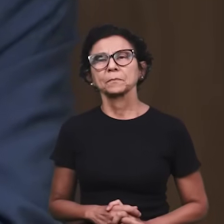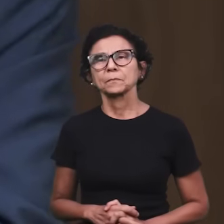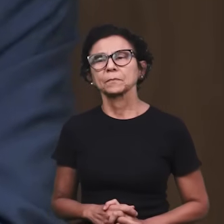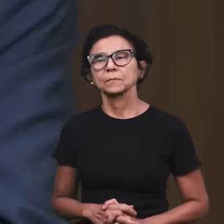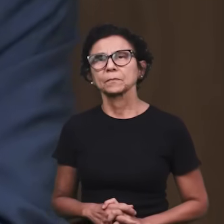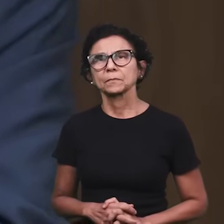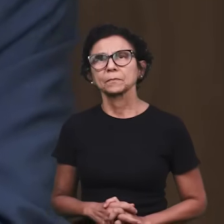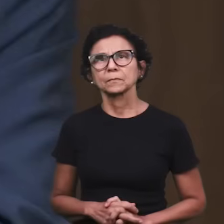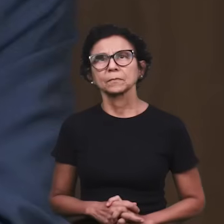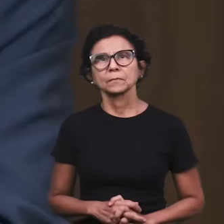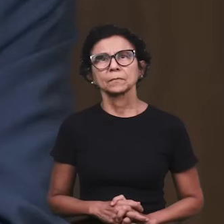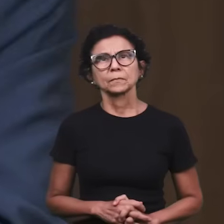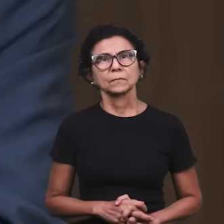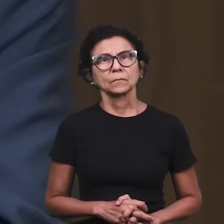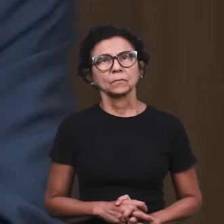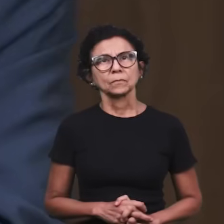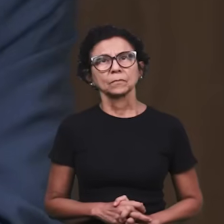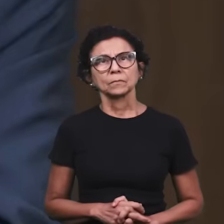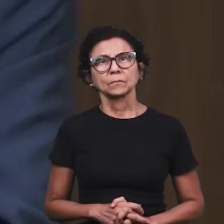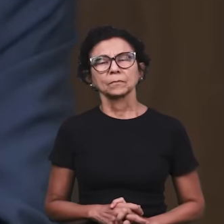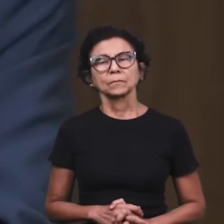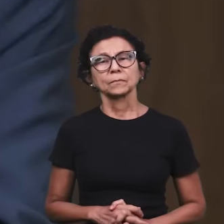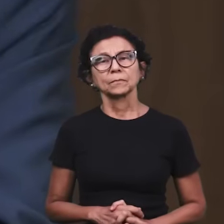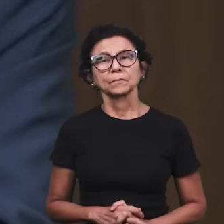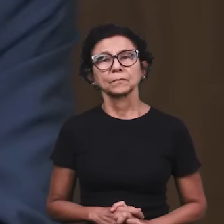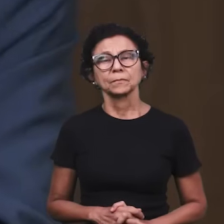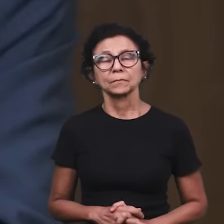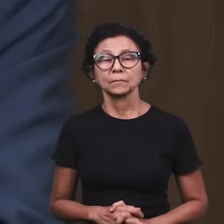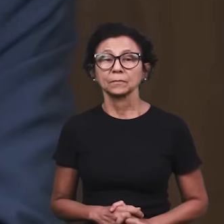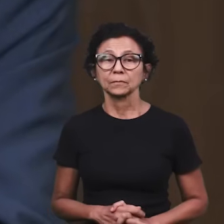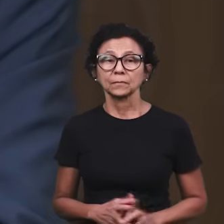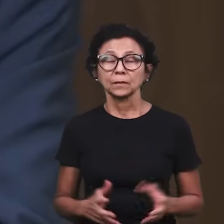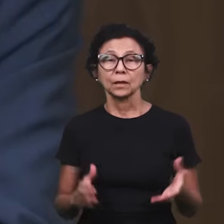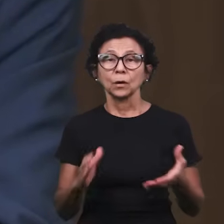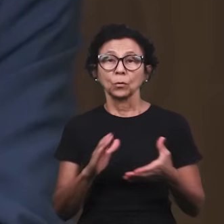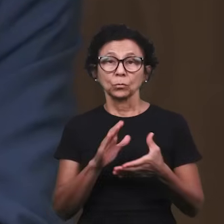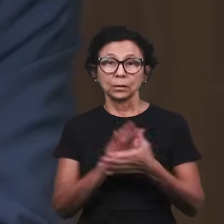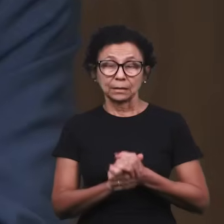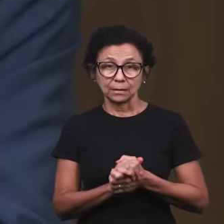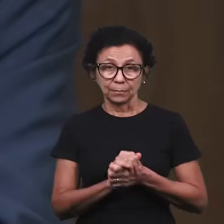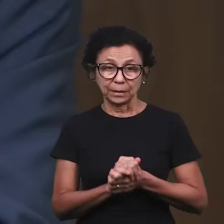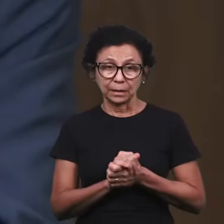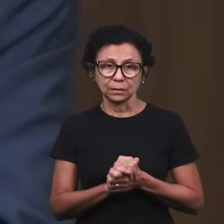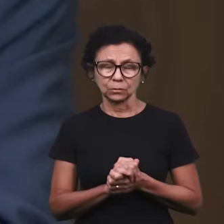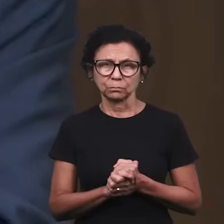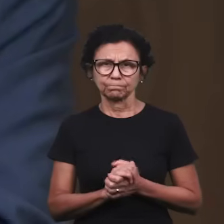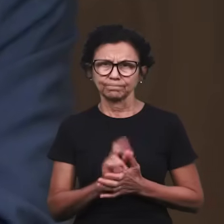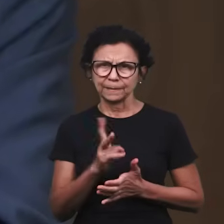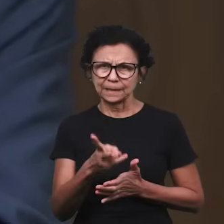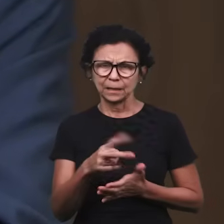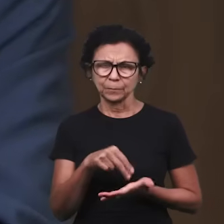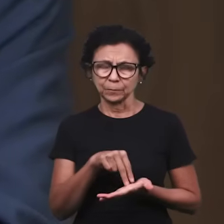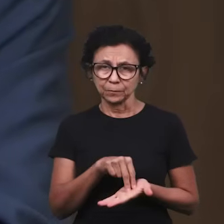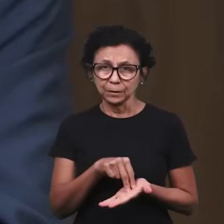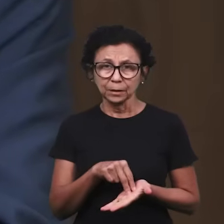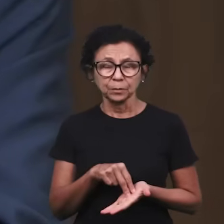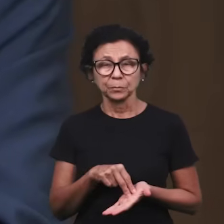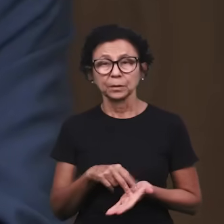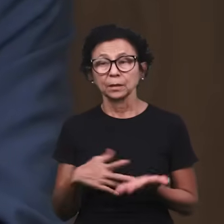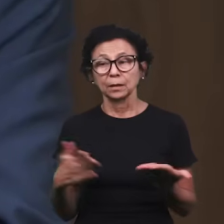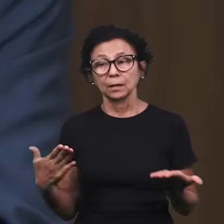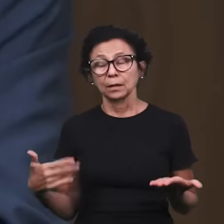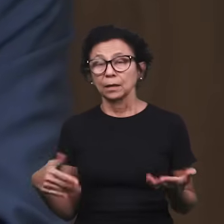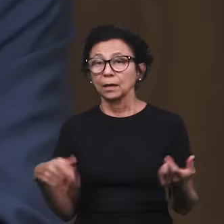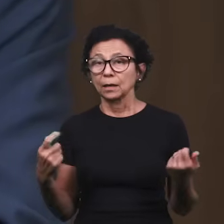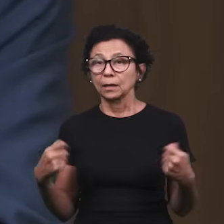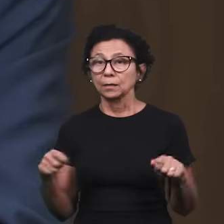sabemos que Jesus é o mistério do nosso casamento. Amém. Já vou logo dizer logo desde o começo.